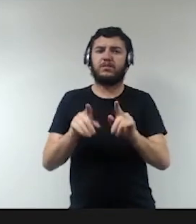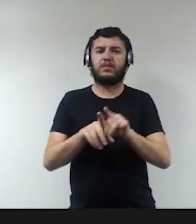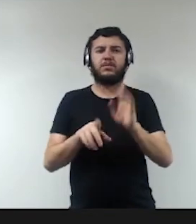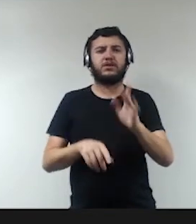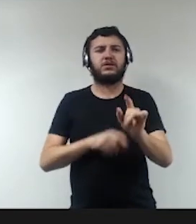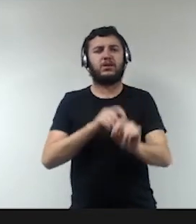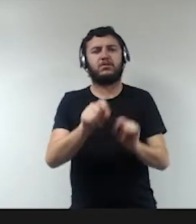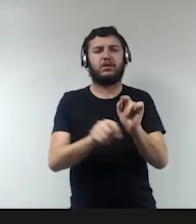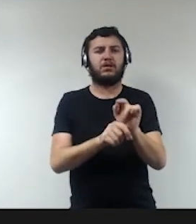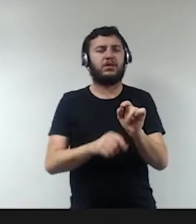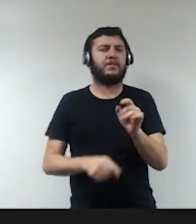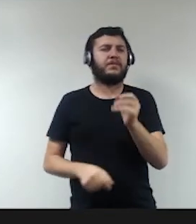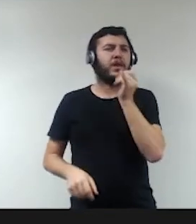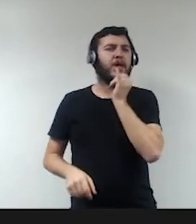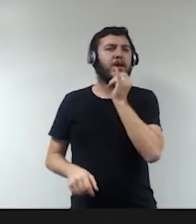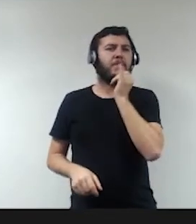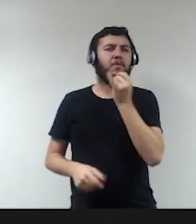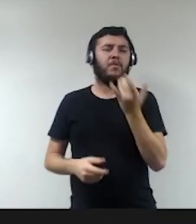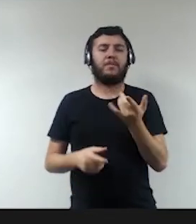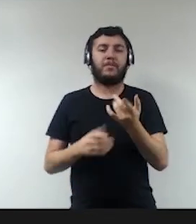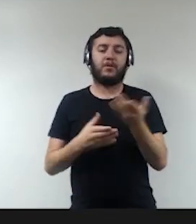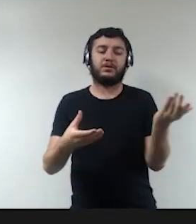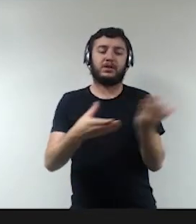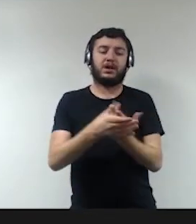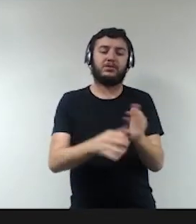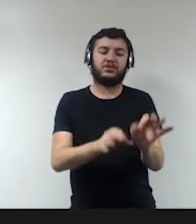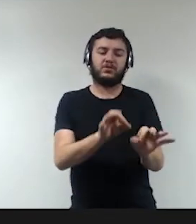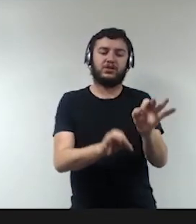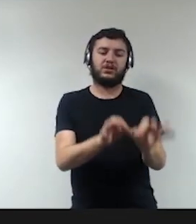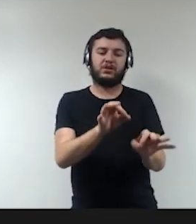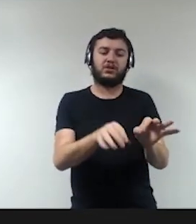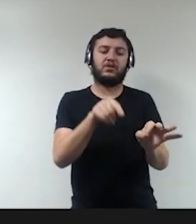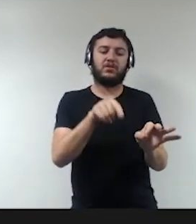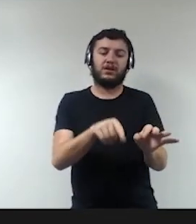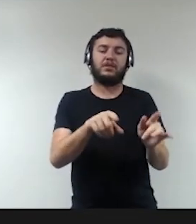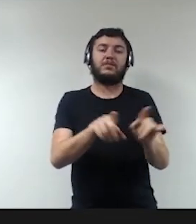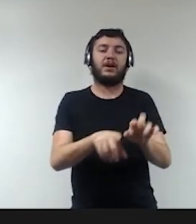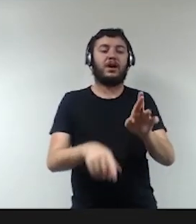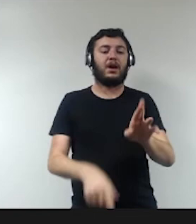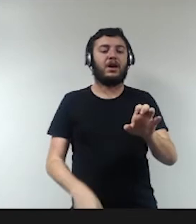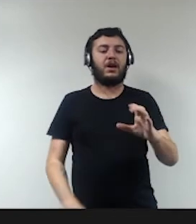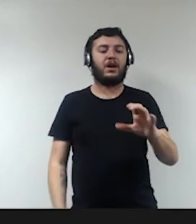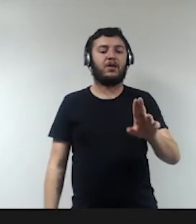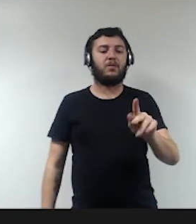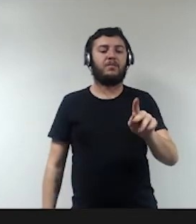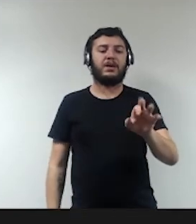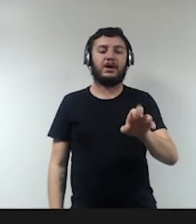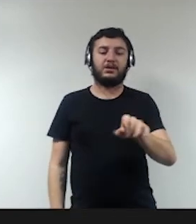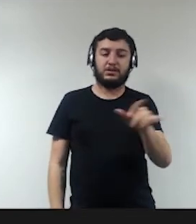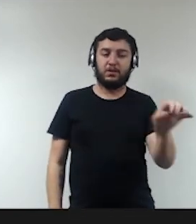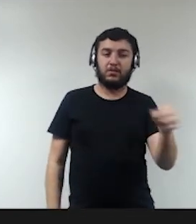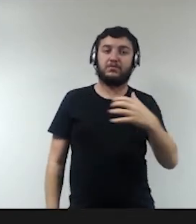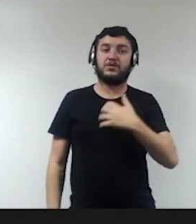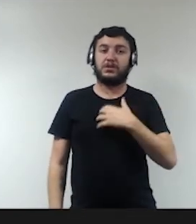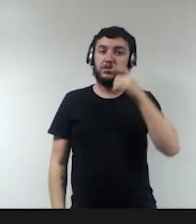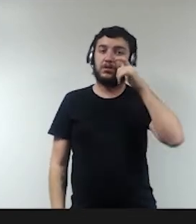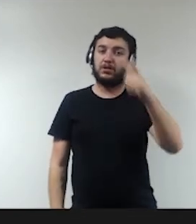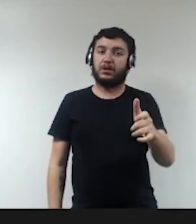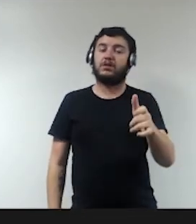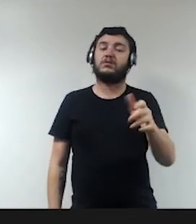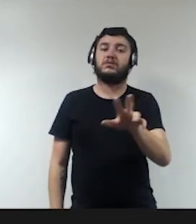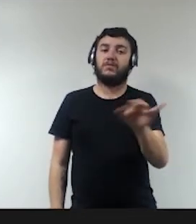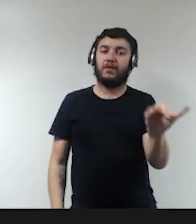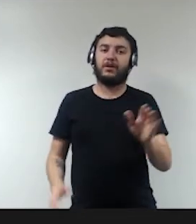negócio jurídico processual na própria recuperação judicial. Acho que seria também um desenho interessante. E